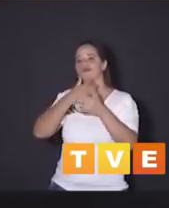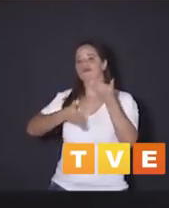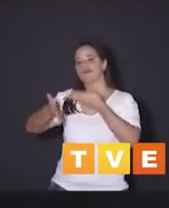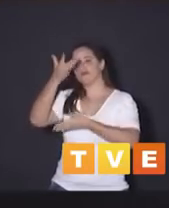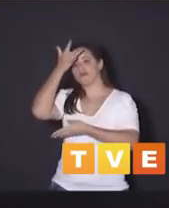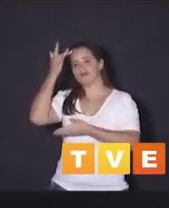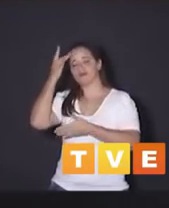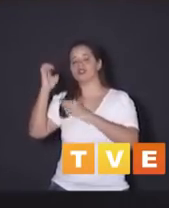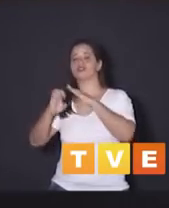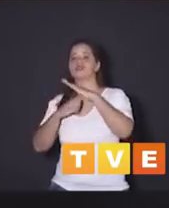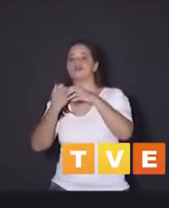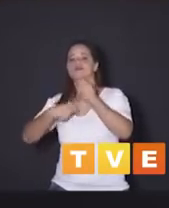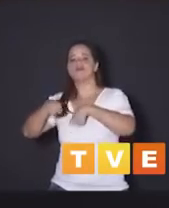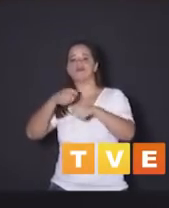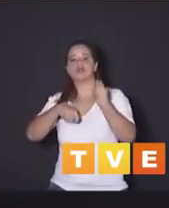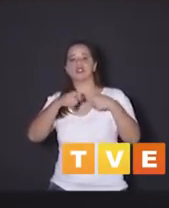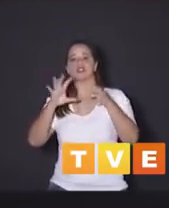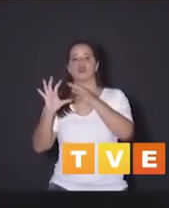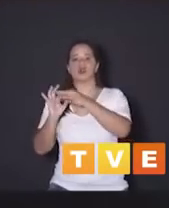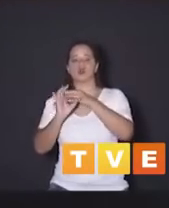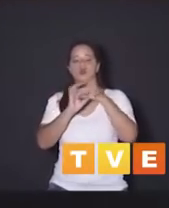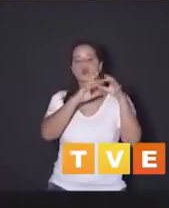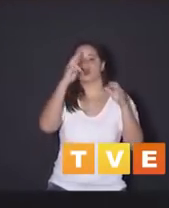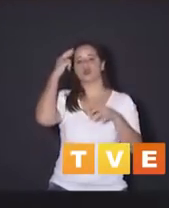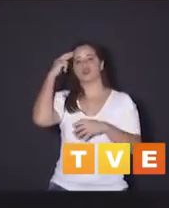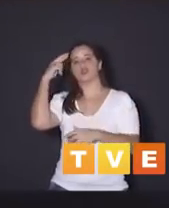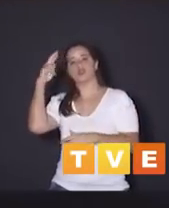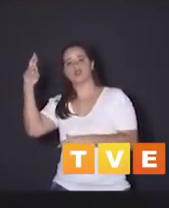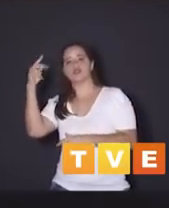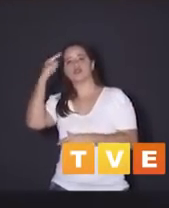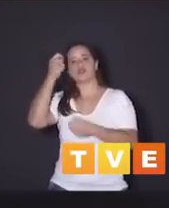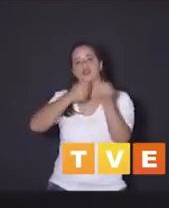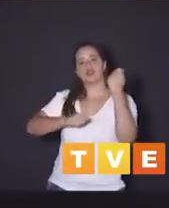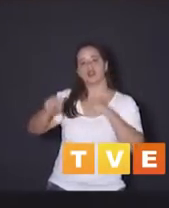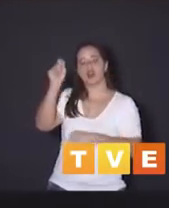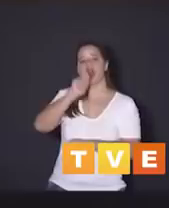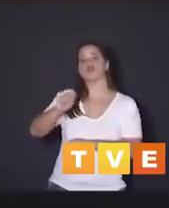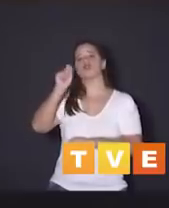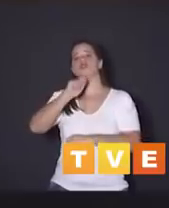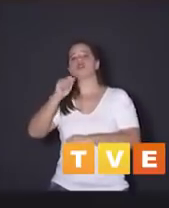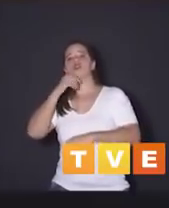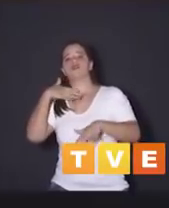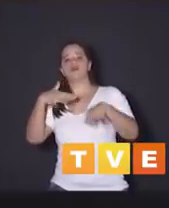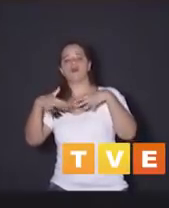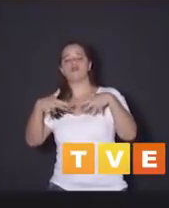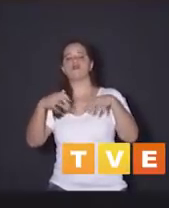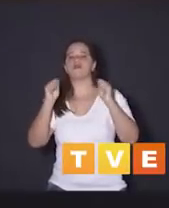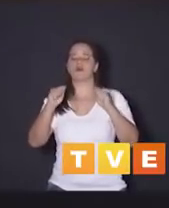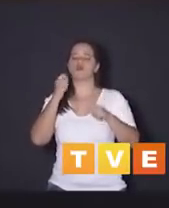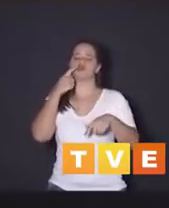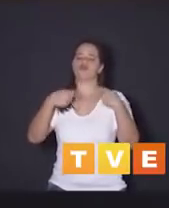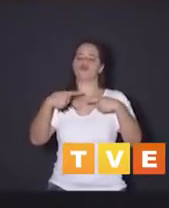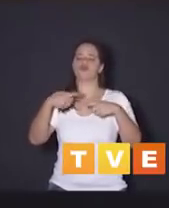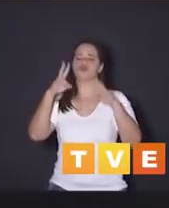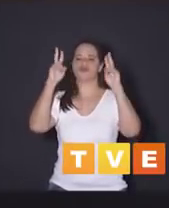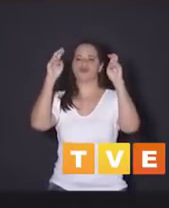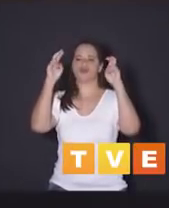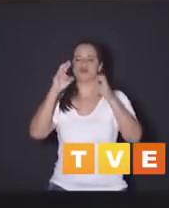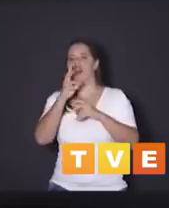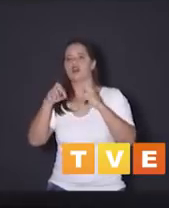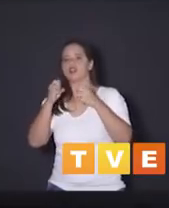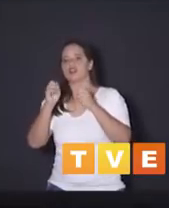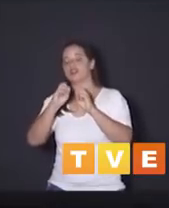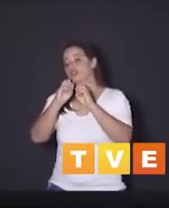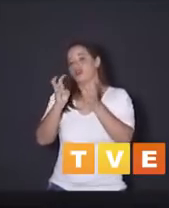empreendimentos quanto connect esses gestores com outros com associações com o movimento em que a gente pode discutir melhor os sistemas